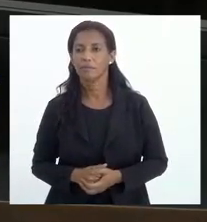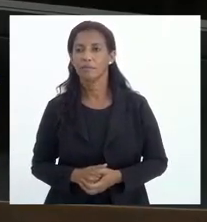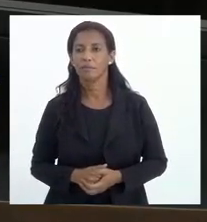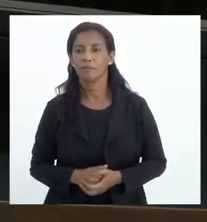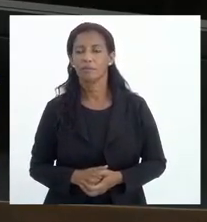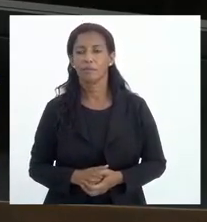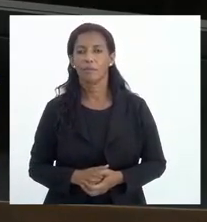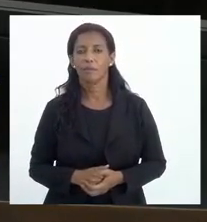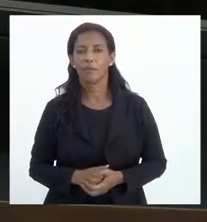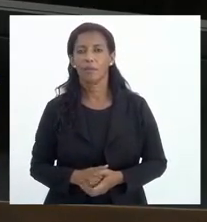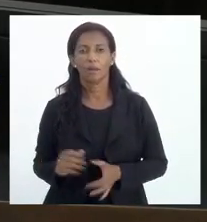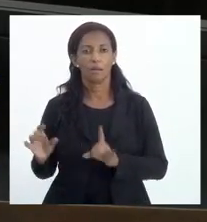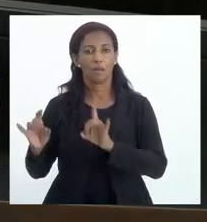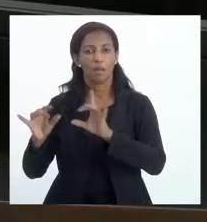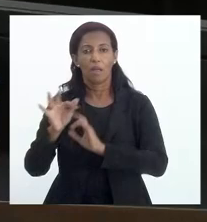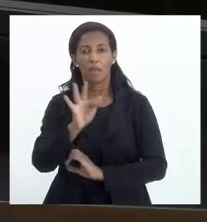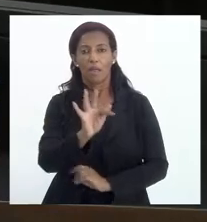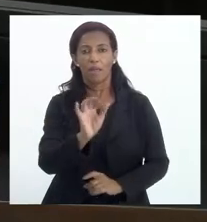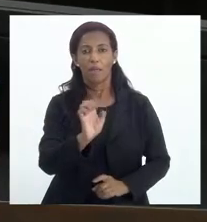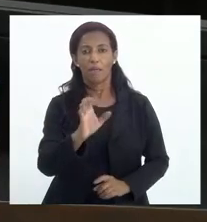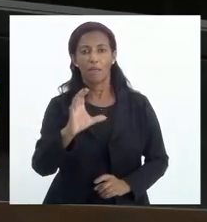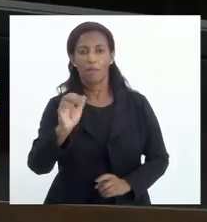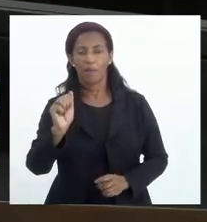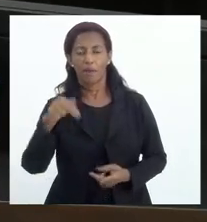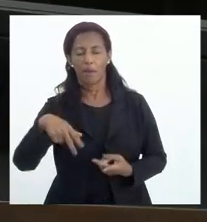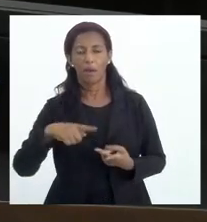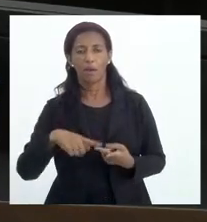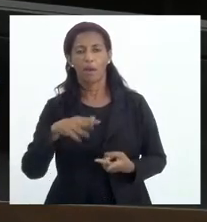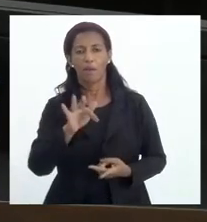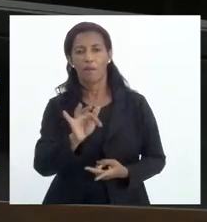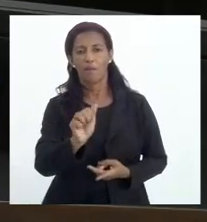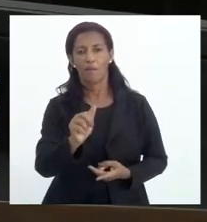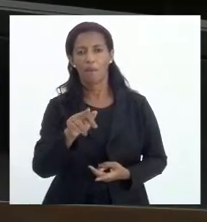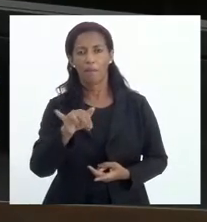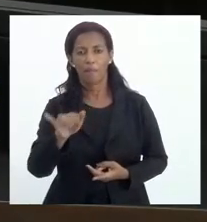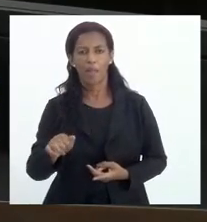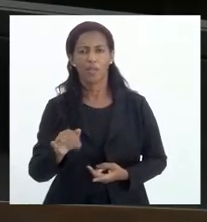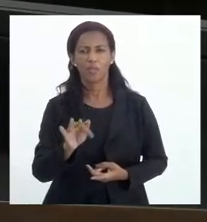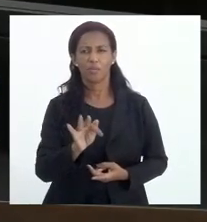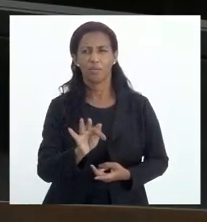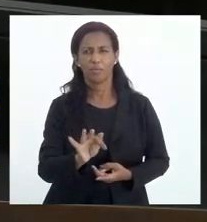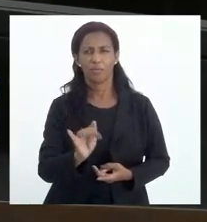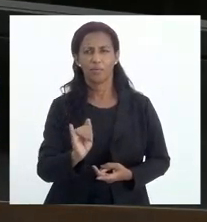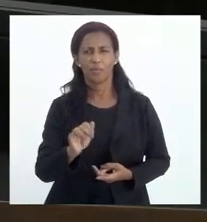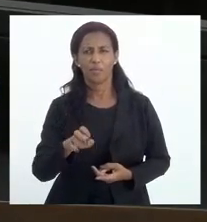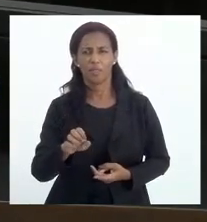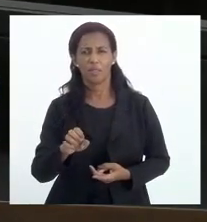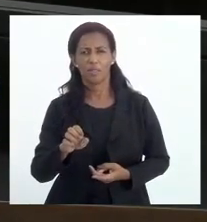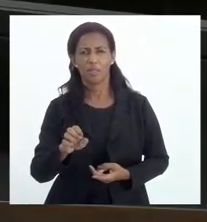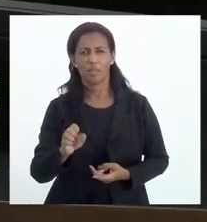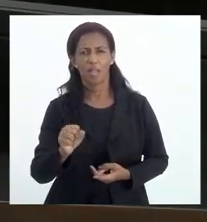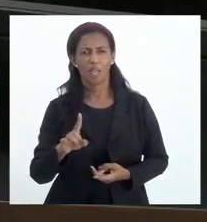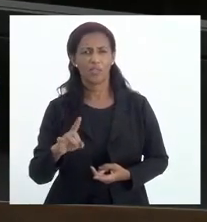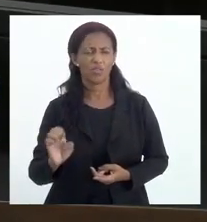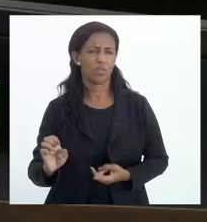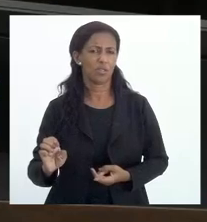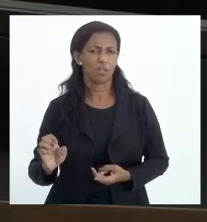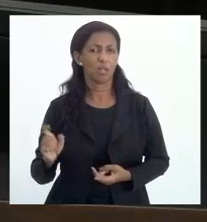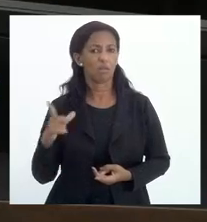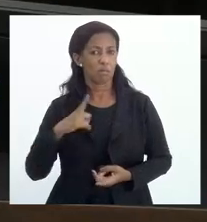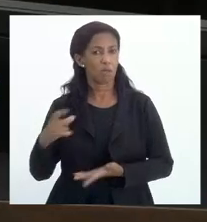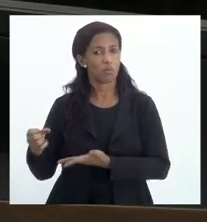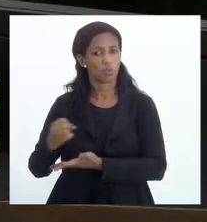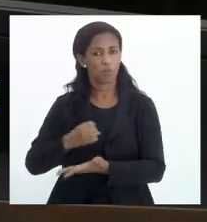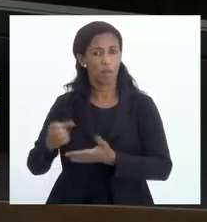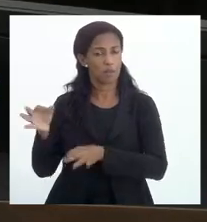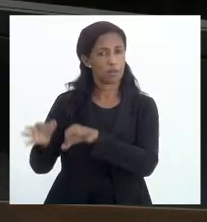a excepcionalização do FECAM, FAPERJ e do FISED, porque nós temos embasamento jurídico.